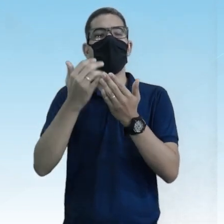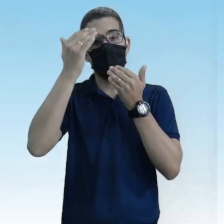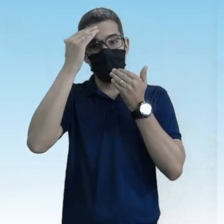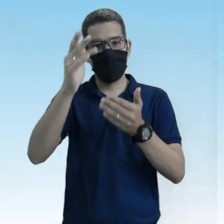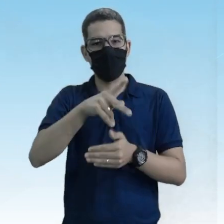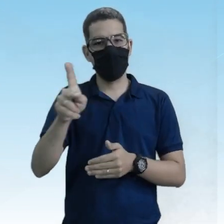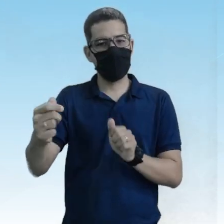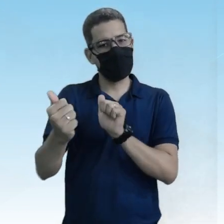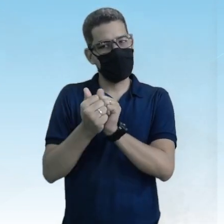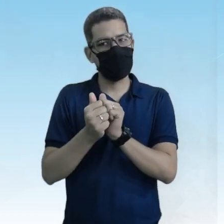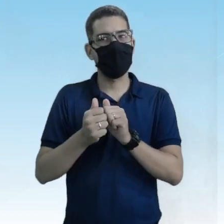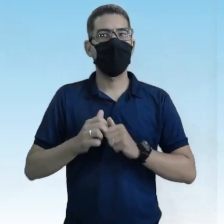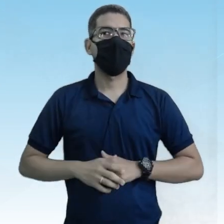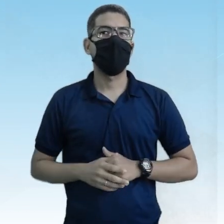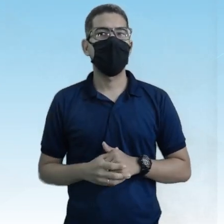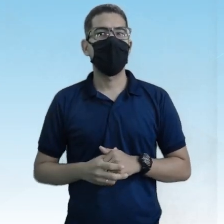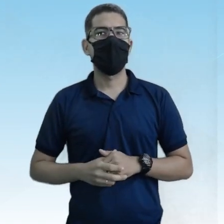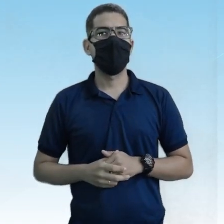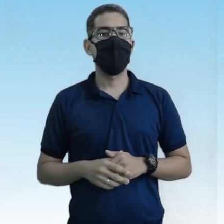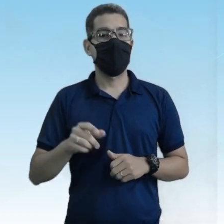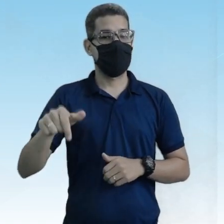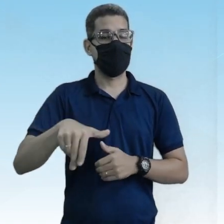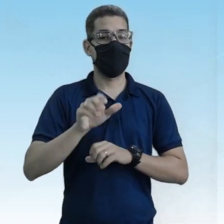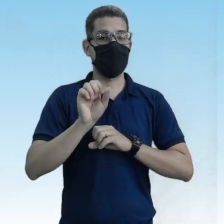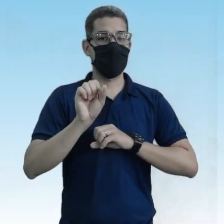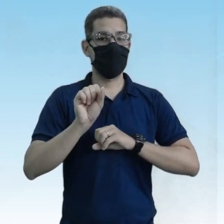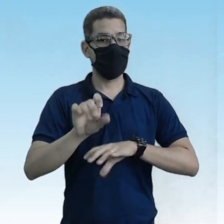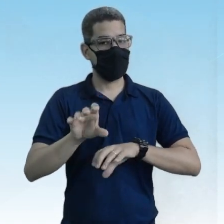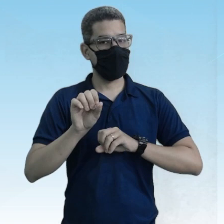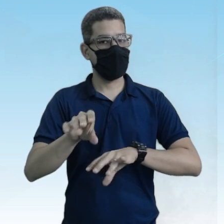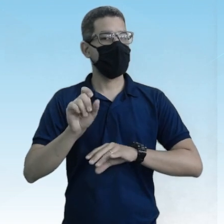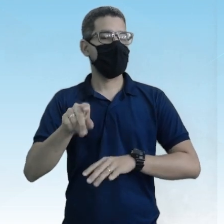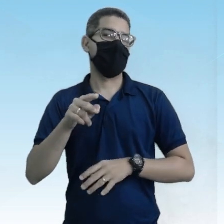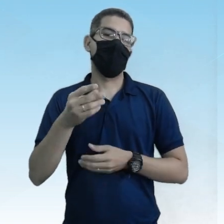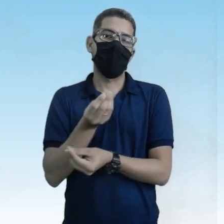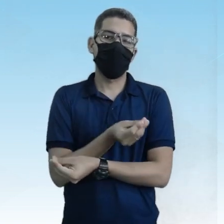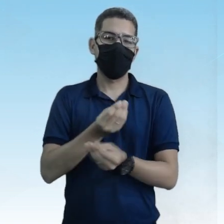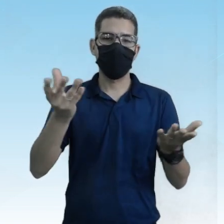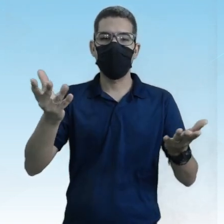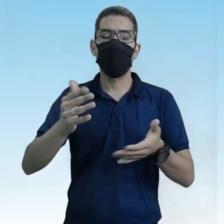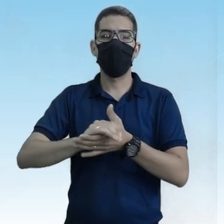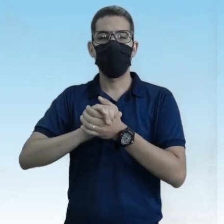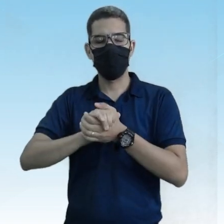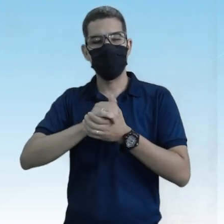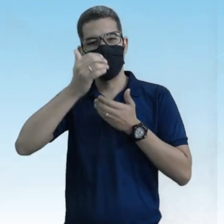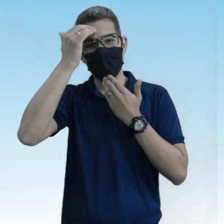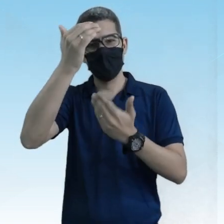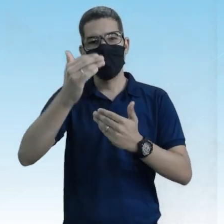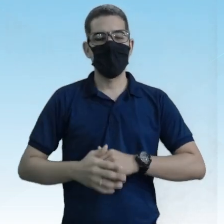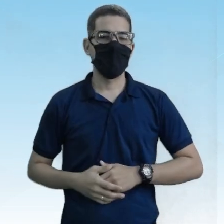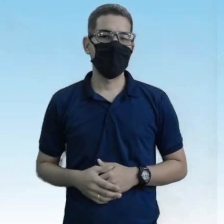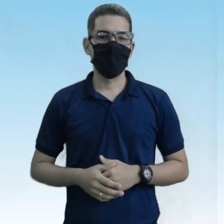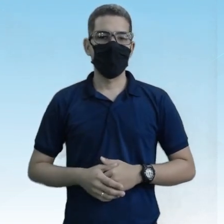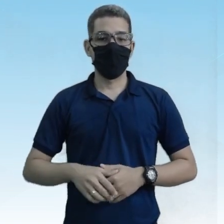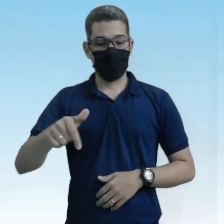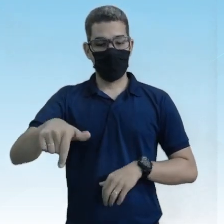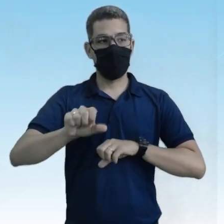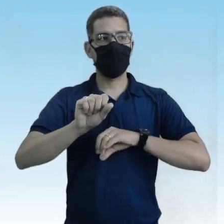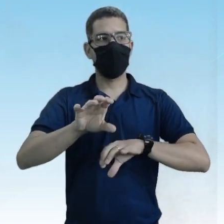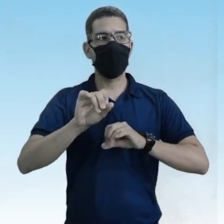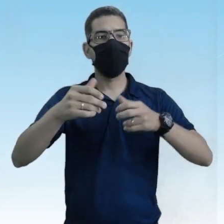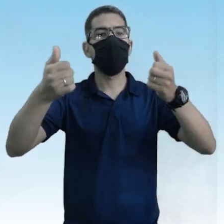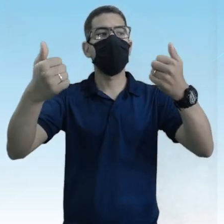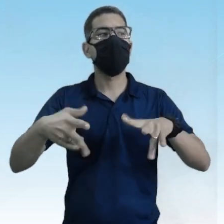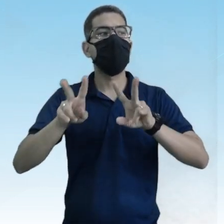Tamo junto. Obrigadão mesmo por fornecer nossas videoaulas e ser nossa parceira. Vamos lá, então, seguir, Manuel. A gente tem uma aula hoje falando